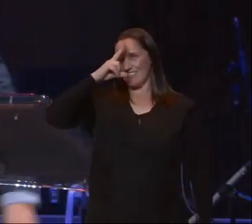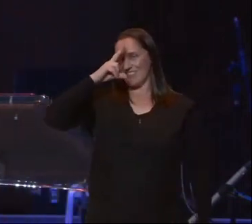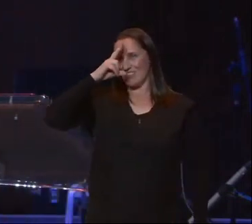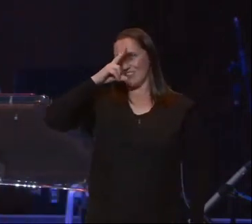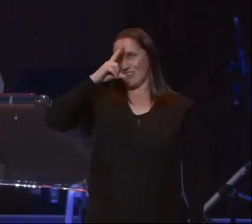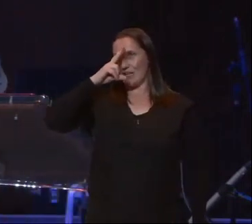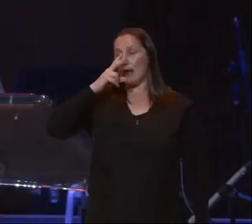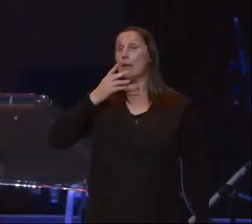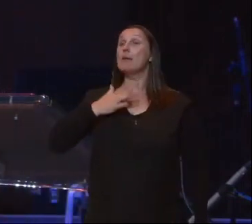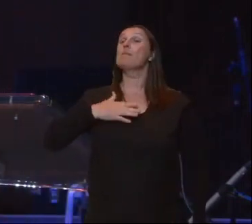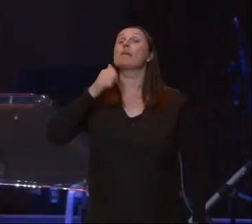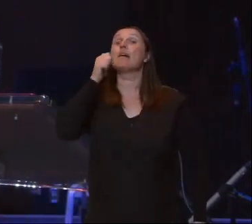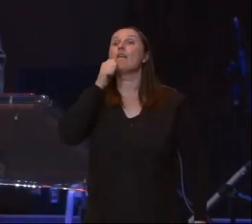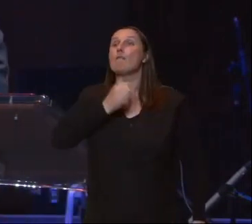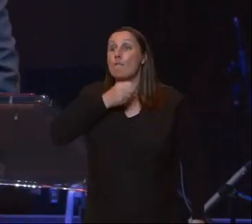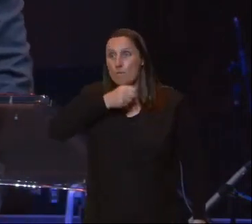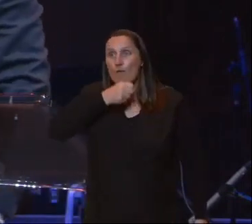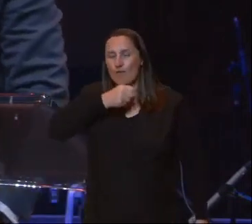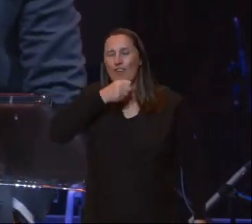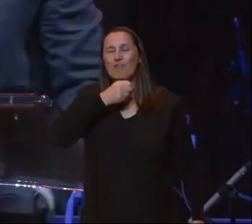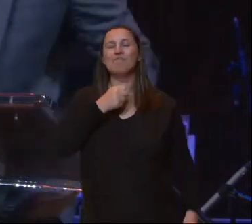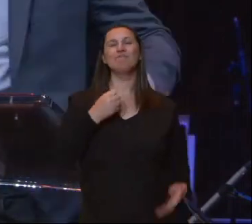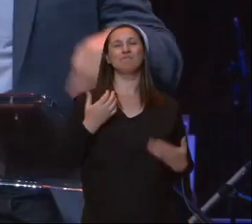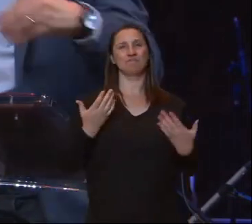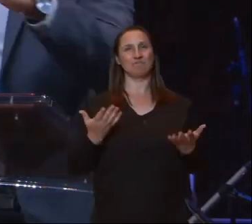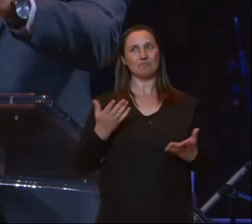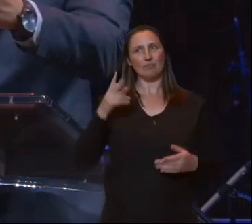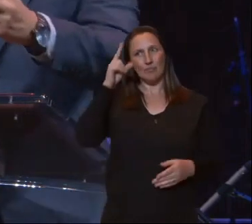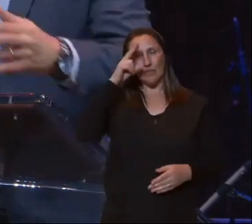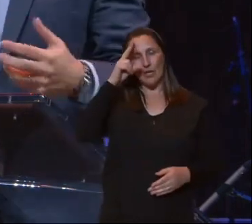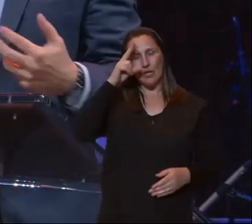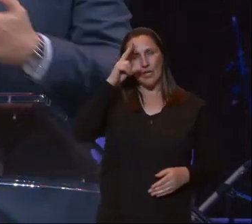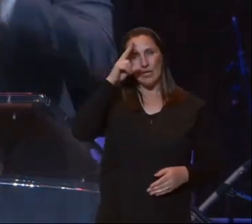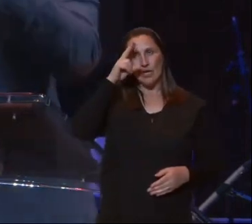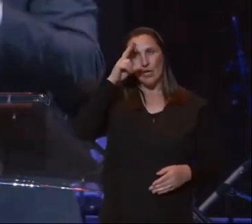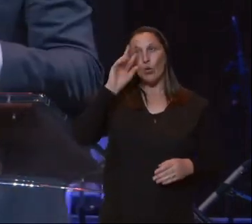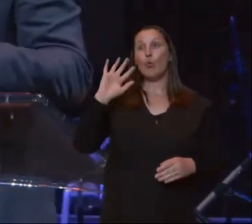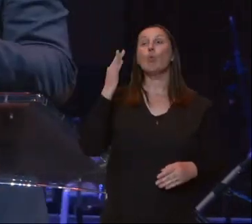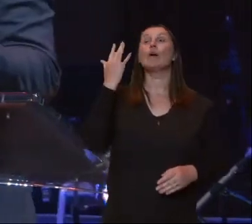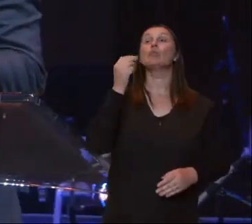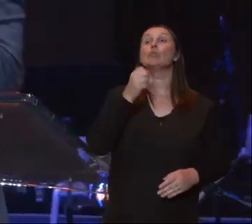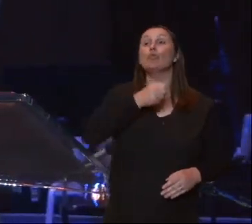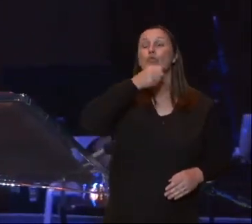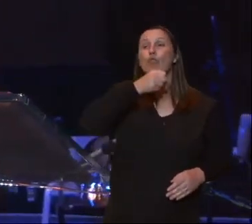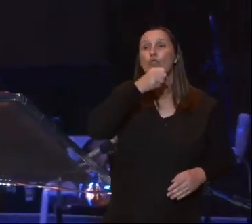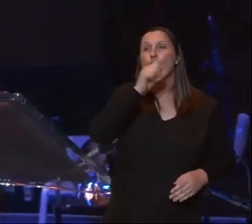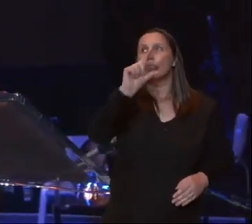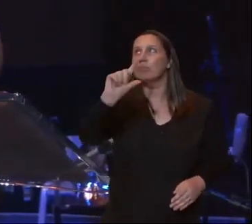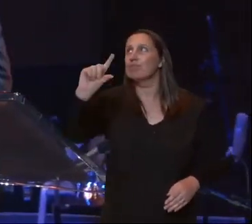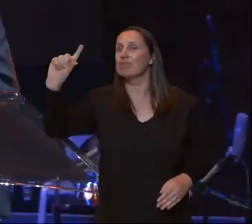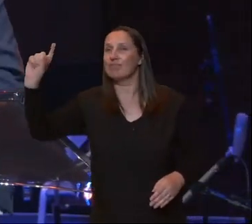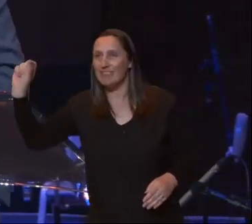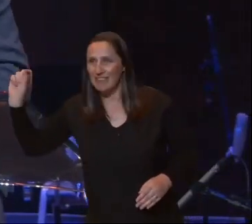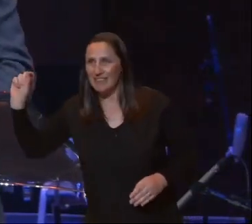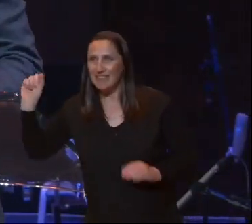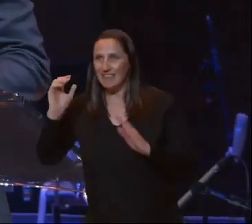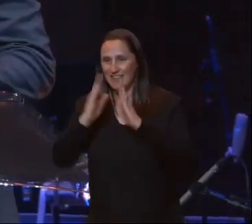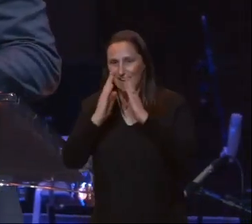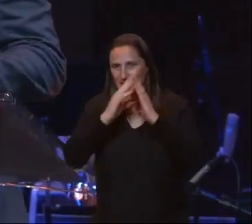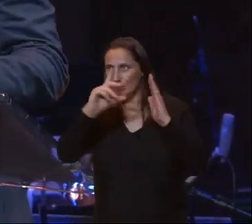respeito da minha avó. Quando meu avô saiu de casa, ela estava doente, tinha que sustentar 4